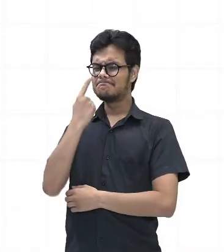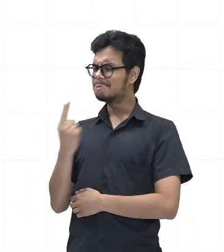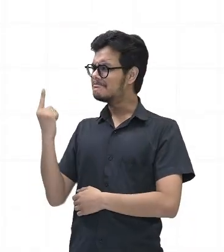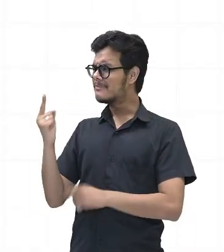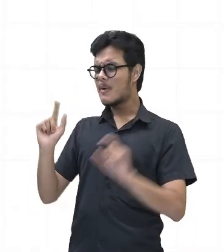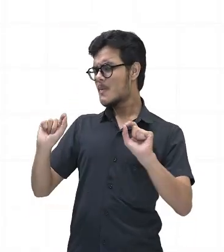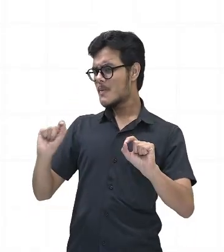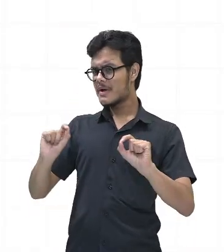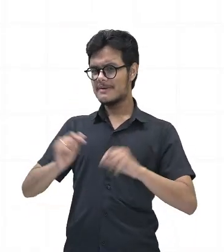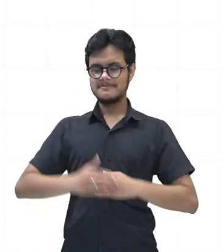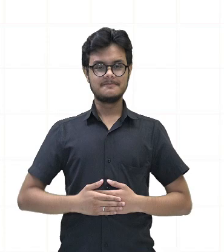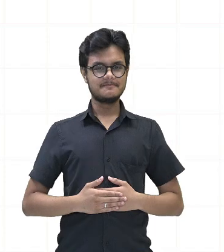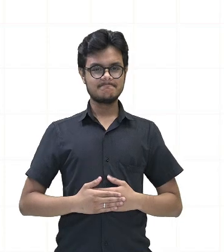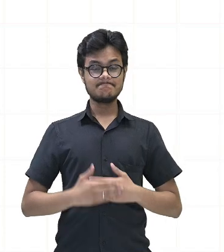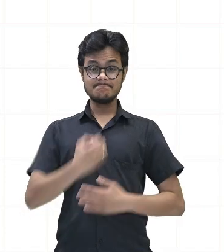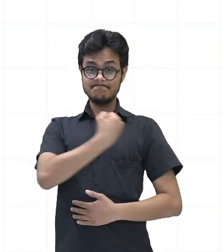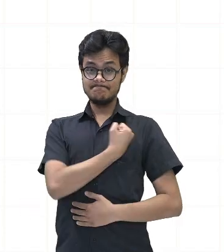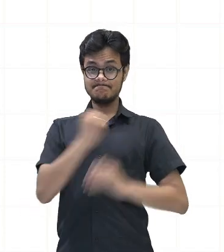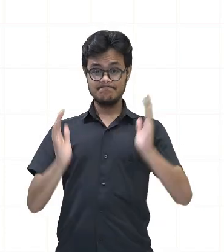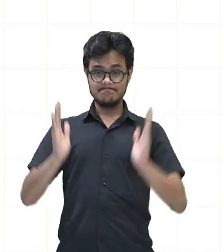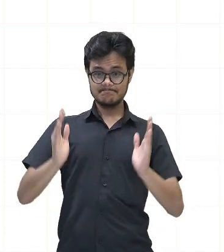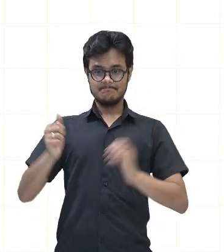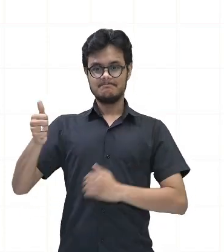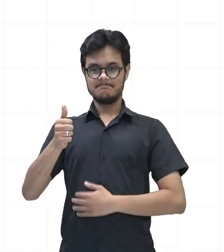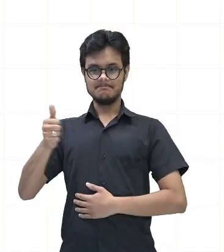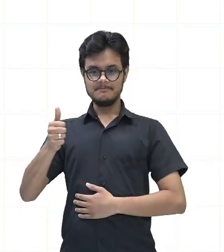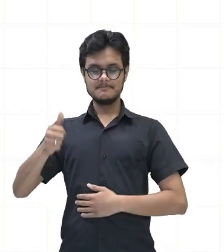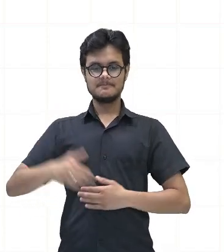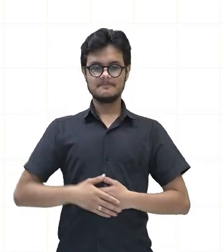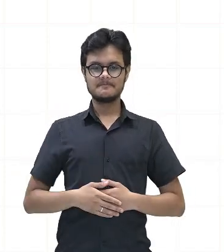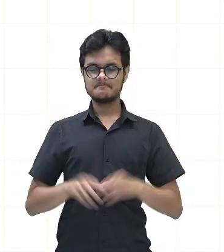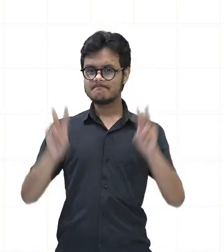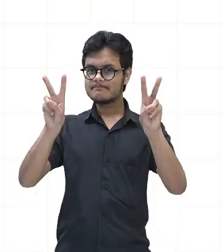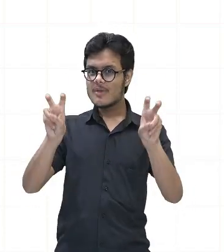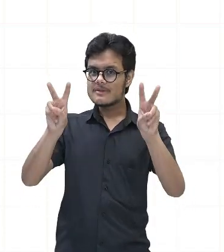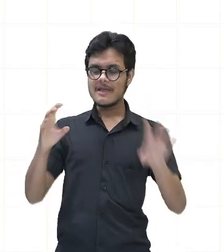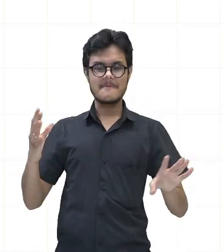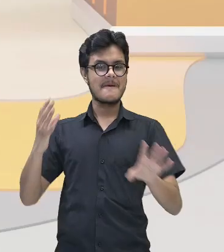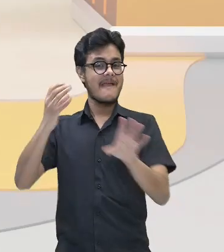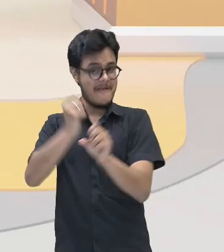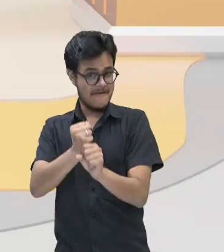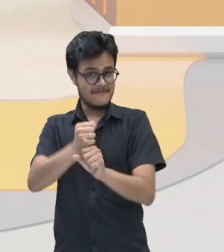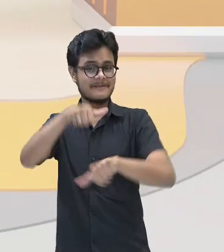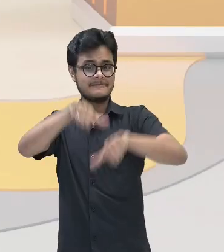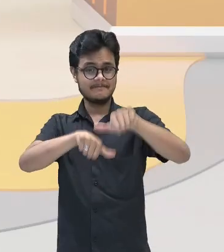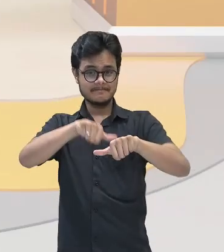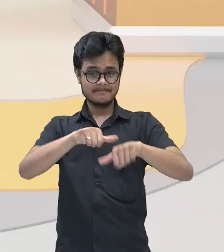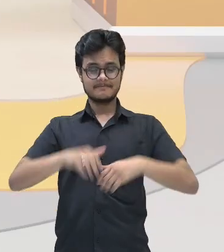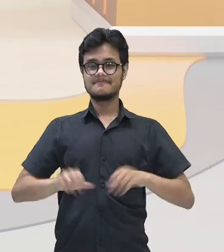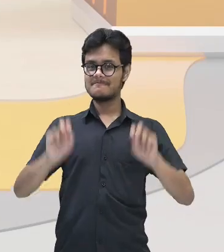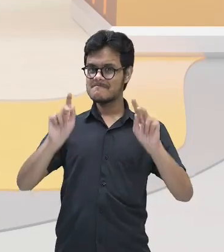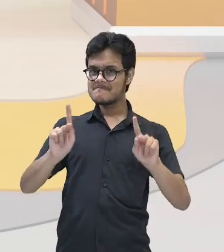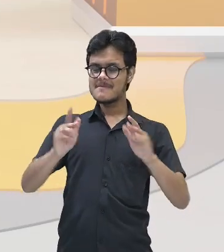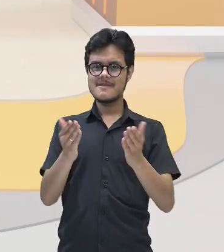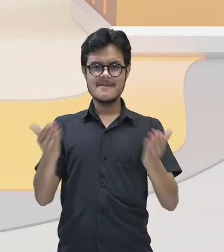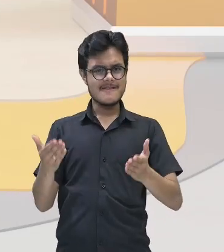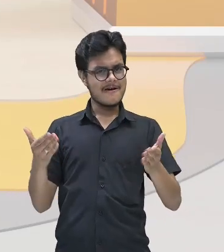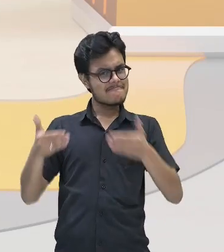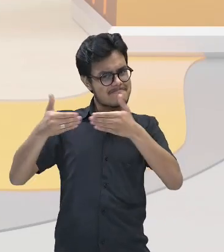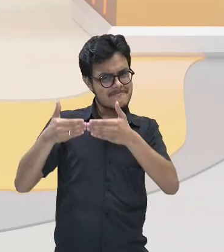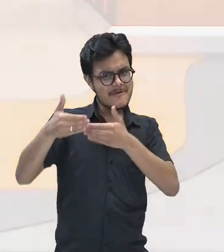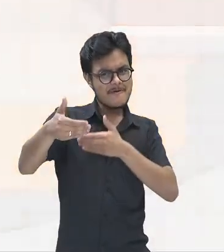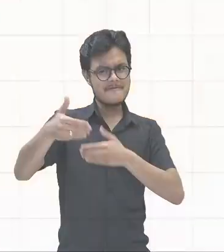aula. Essa é a aula de número 11, que nós teremos revisão e avaliação, ok? Então vamos lá para a